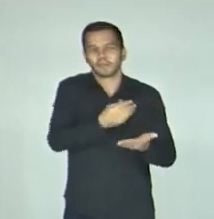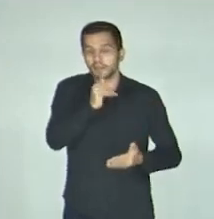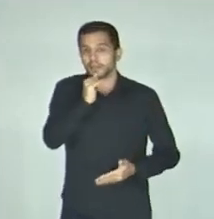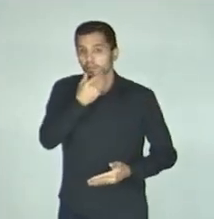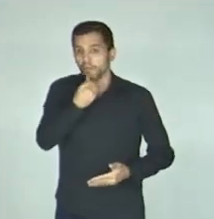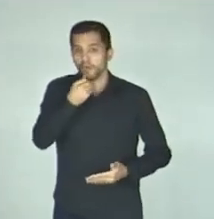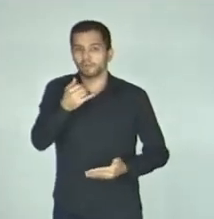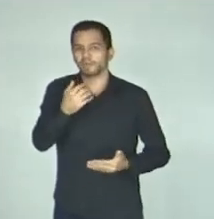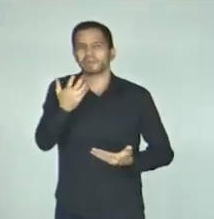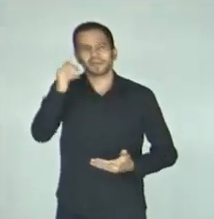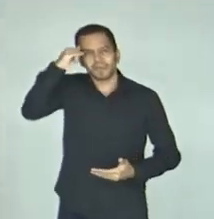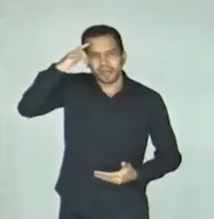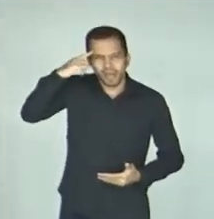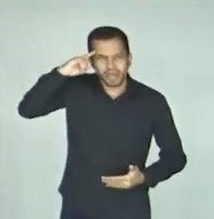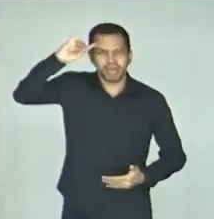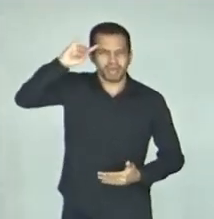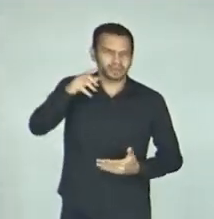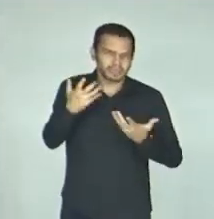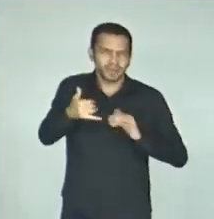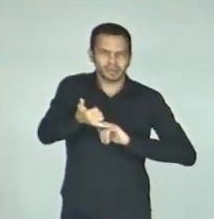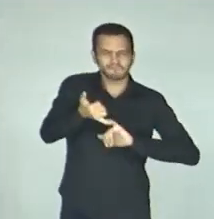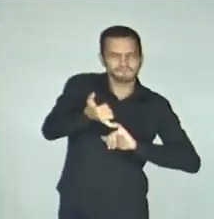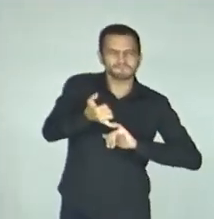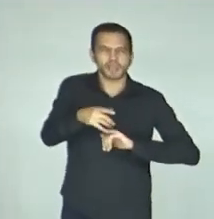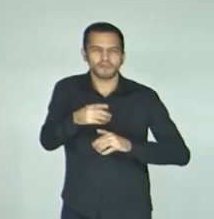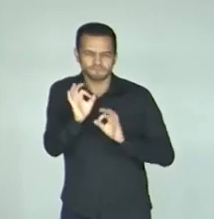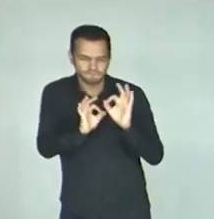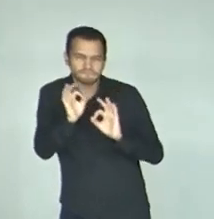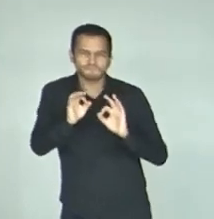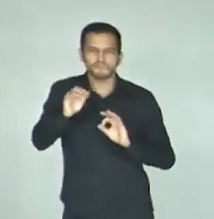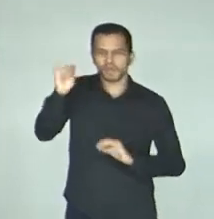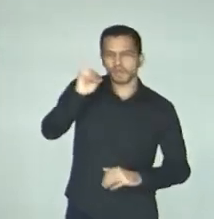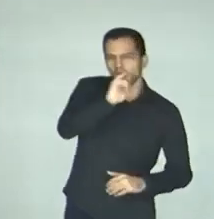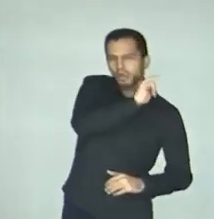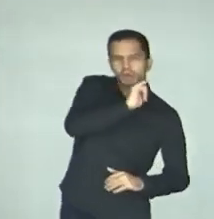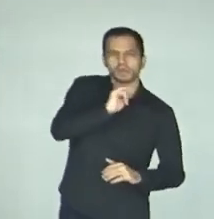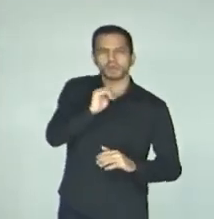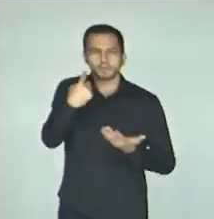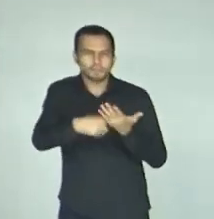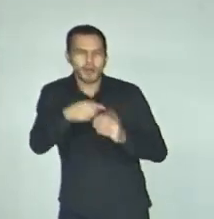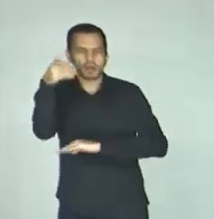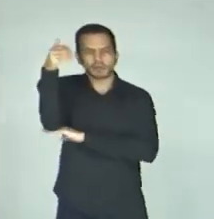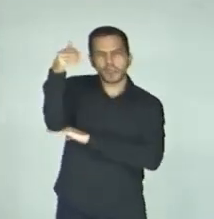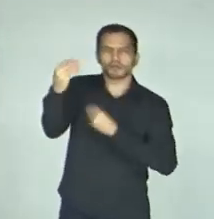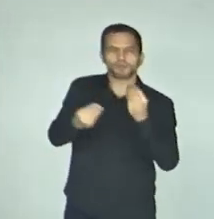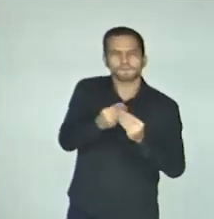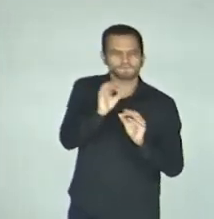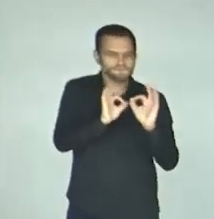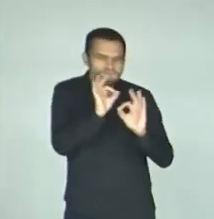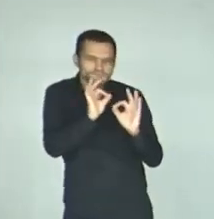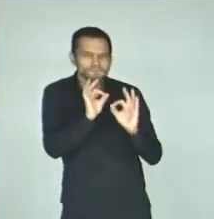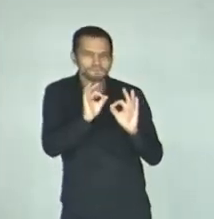adulterar lá se perfuma planeja onde encontra vai Park Hotel e tudo onde é que pega